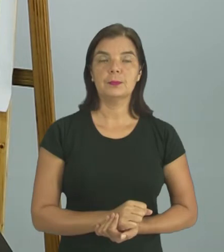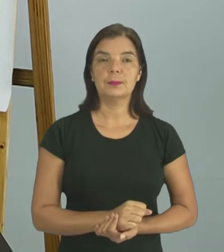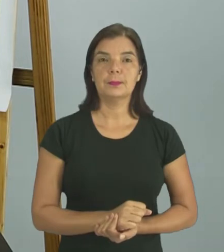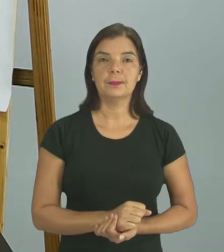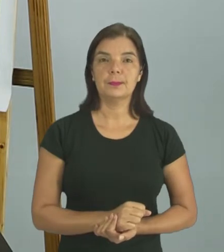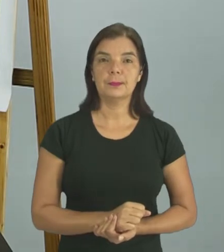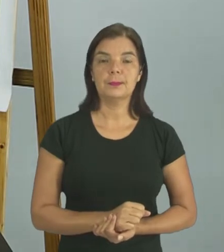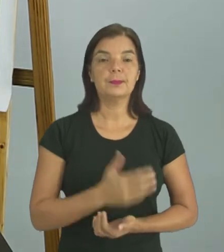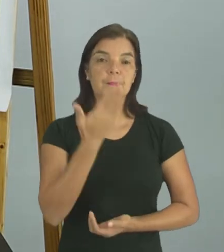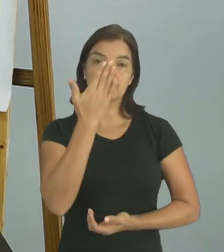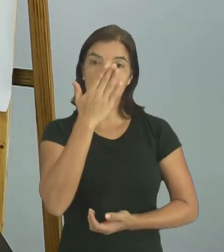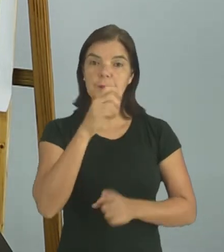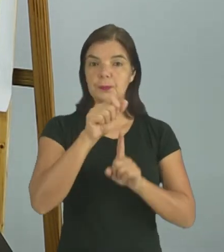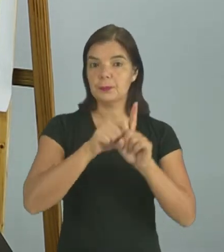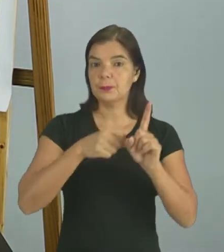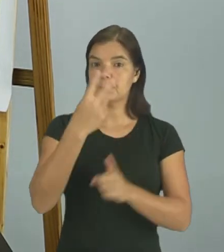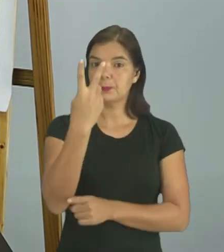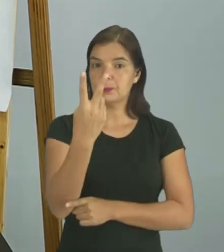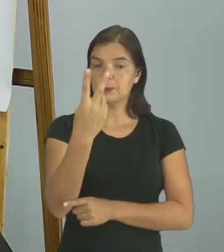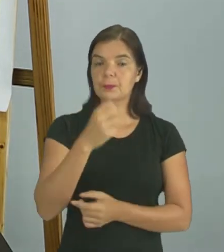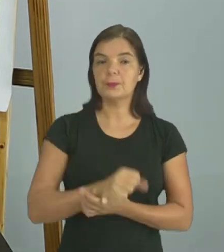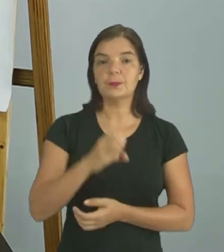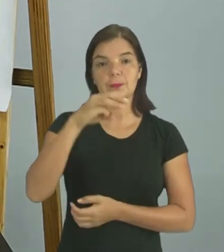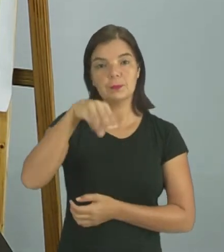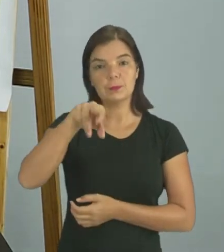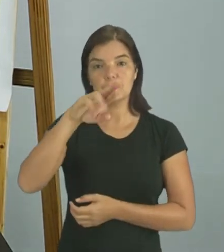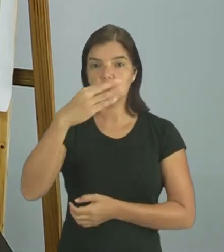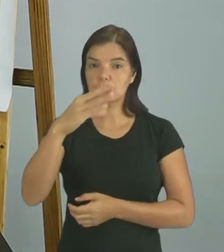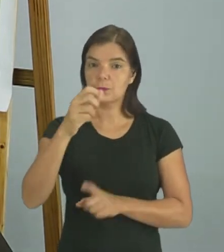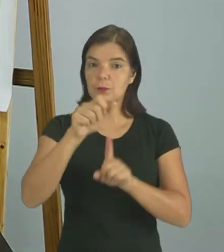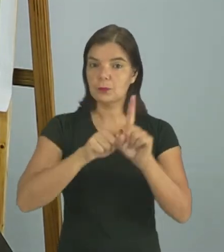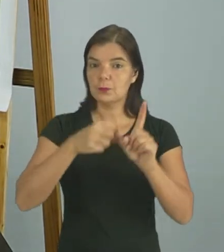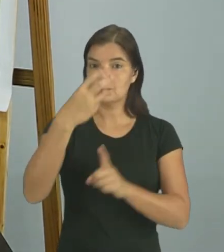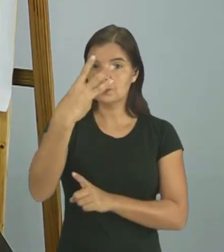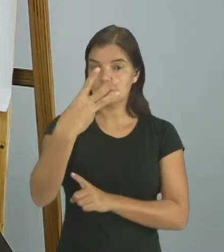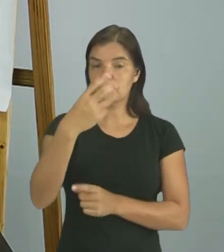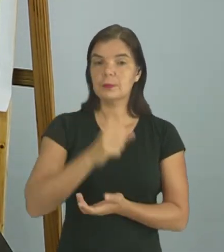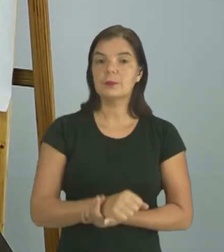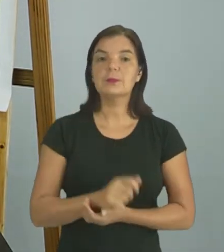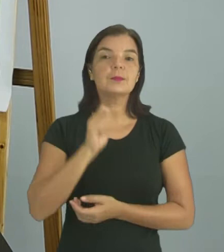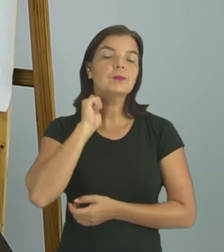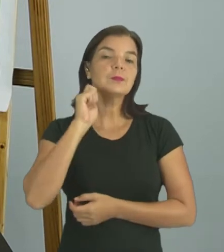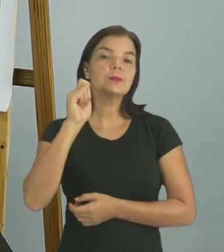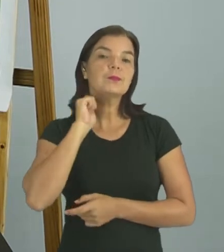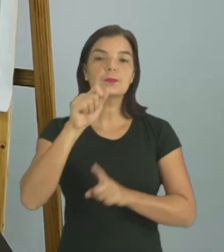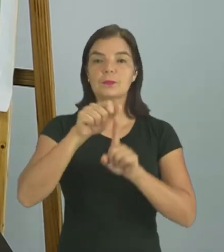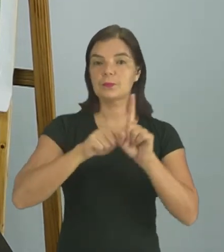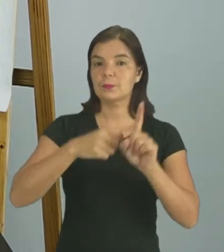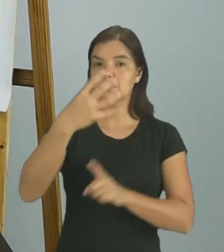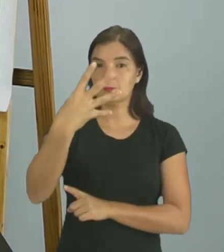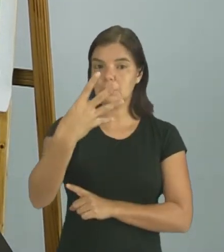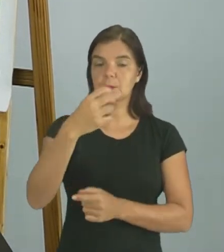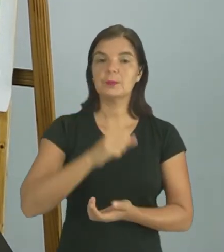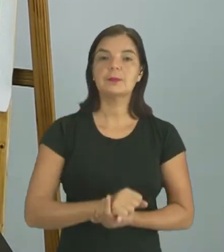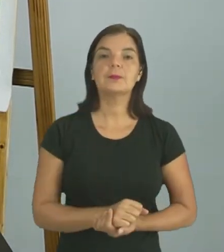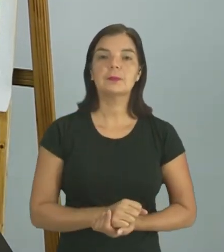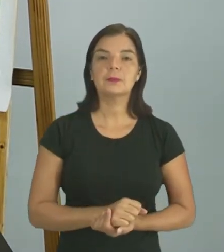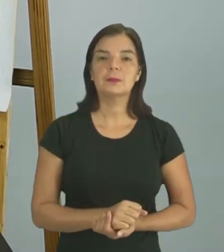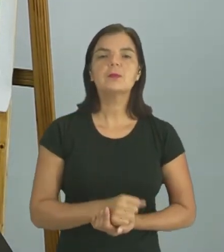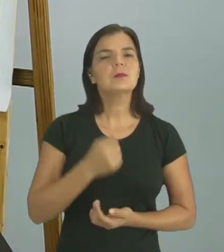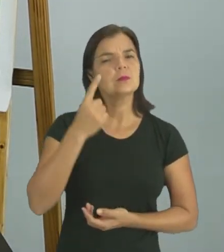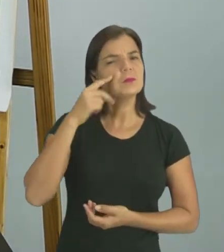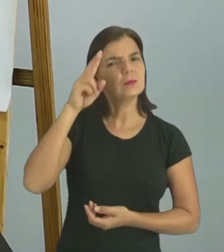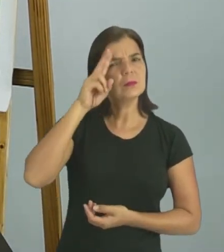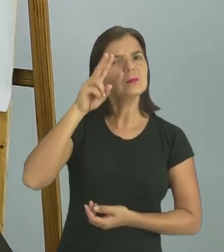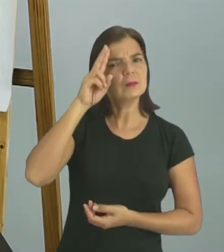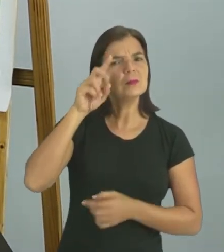Mês 1, fevereiro, mês 2, março, mês 3, abril, mês 4. Vocês